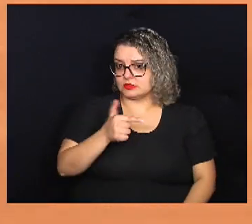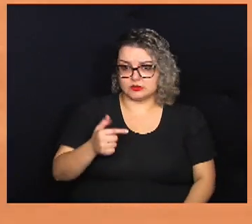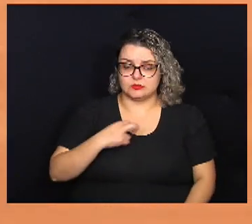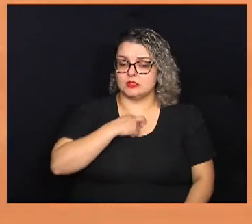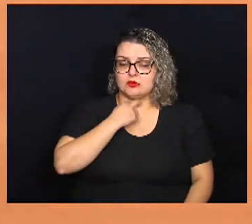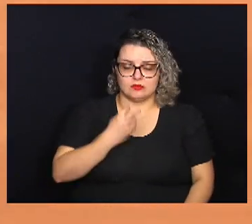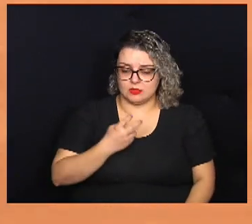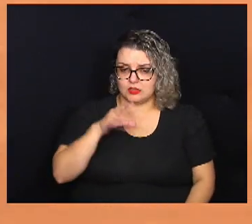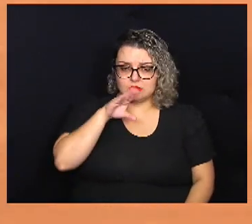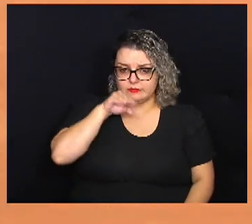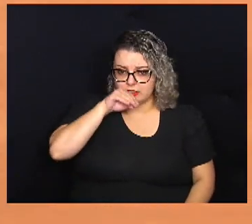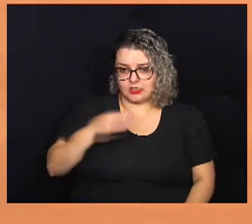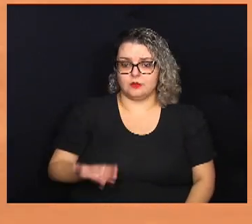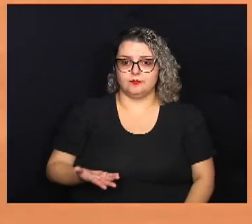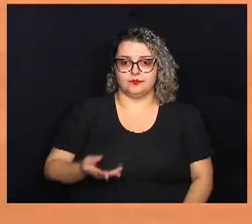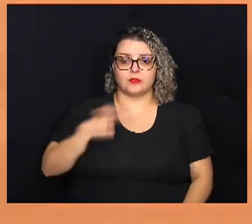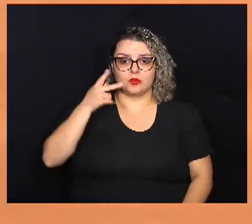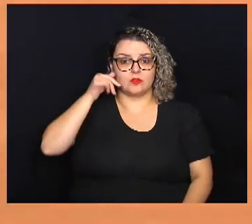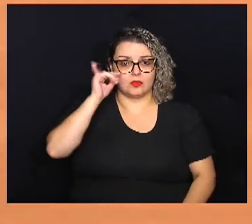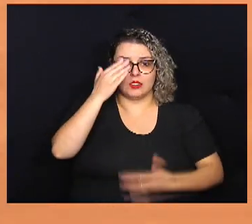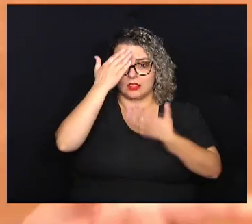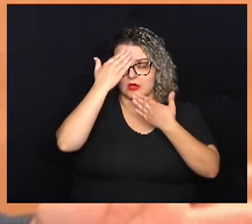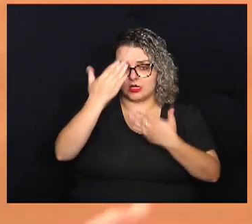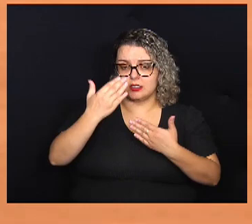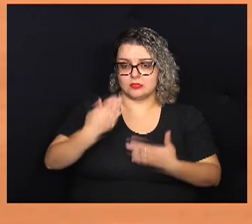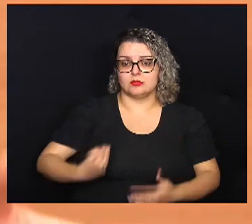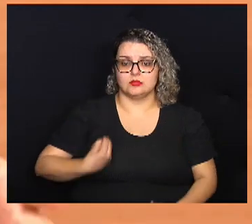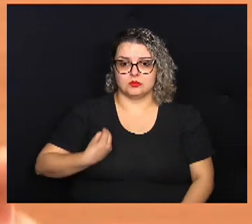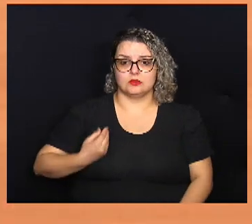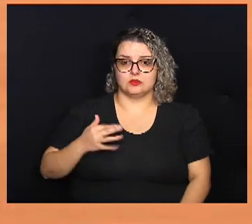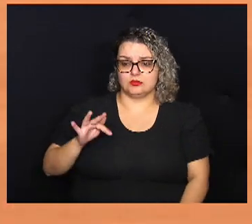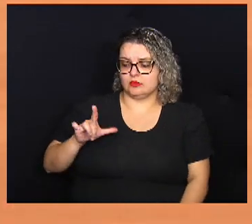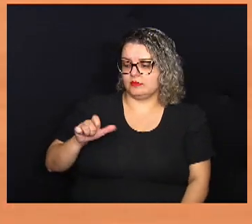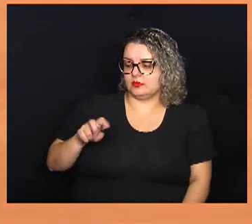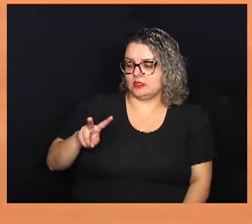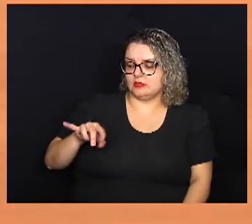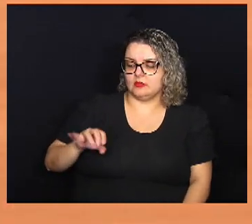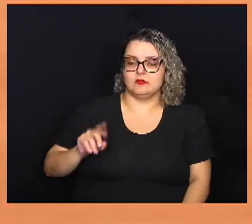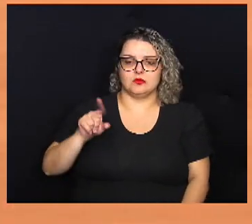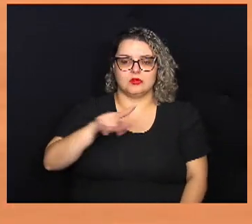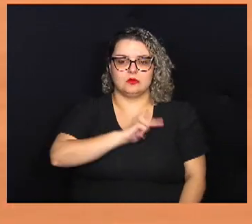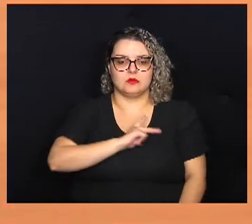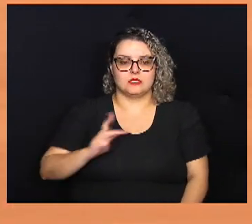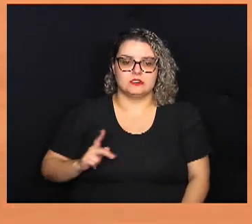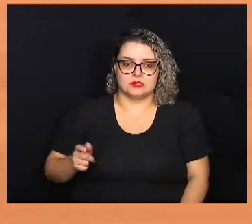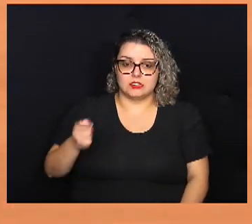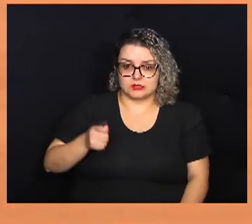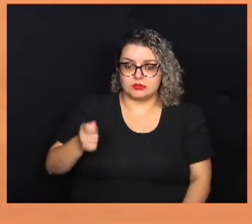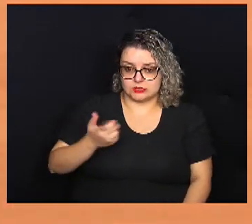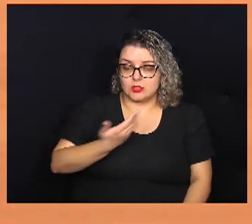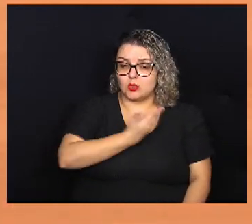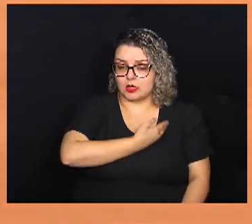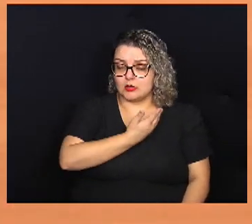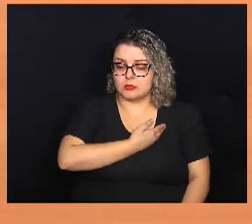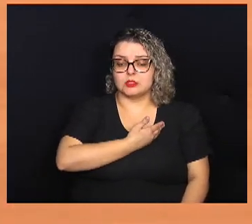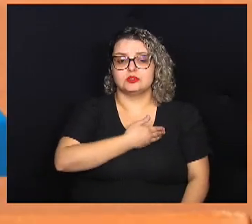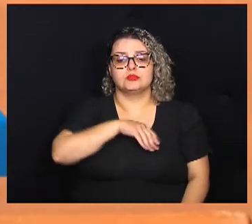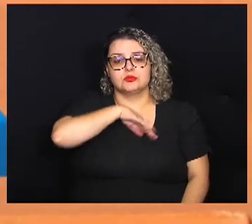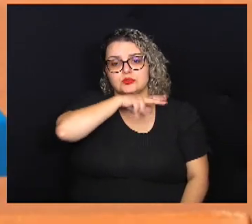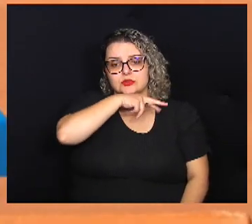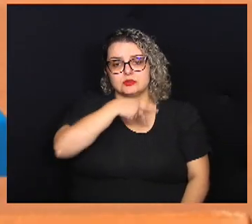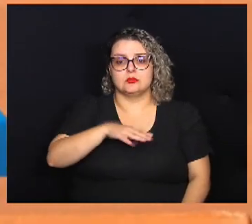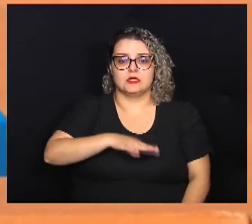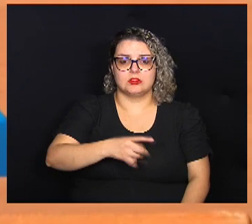O vereador Paulo Búfalo agradeceu a presença do Flávio Lamas, presidente da Associação dos Amigos dos Animais de